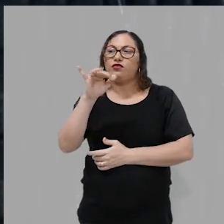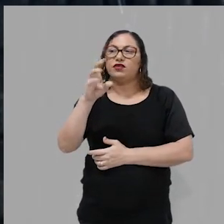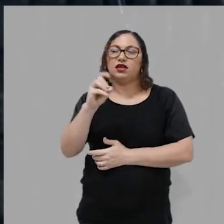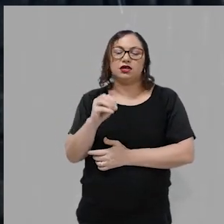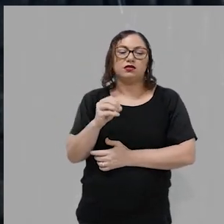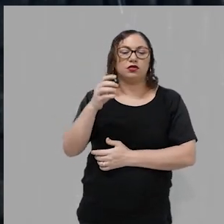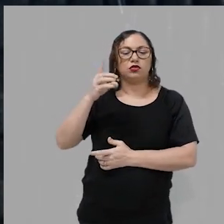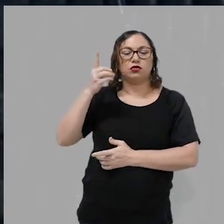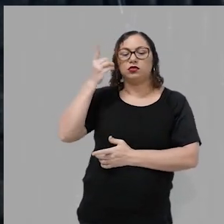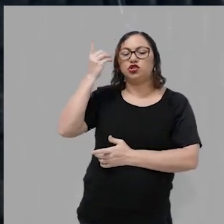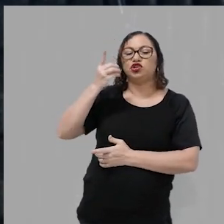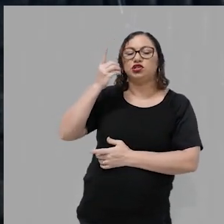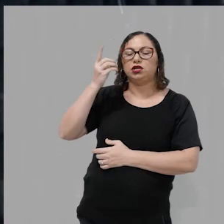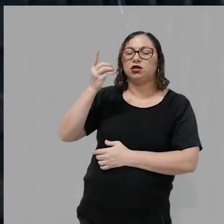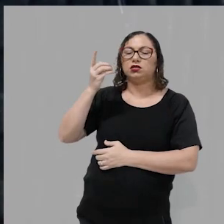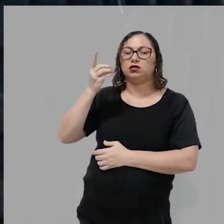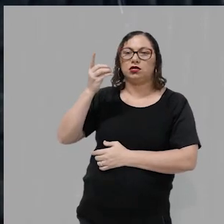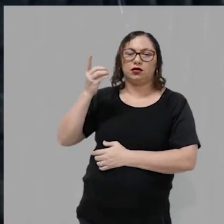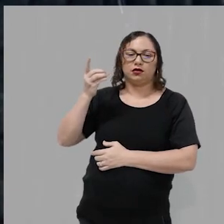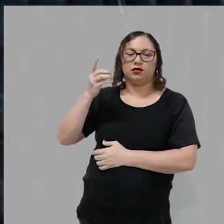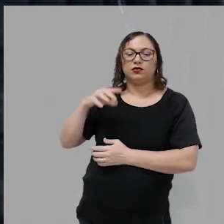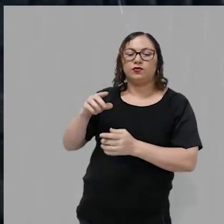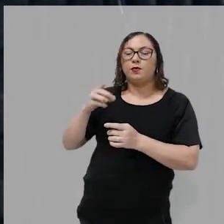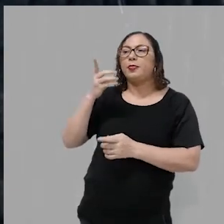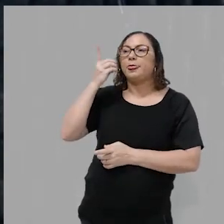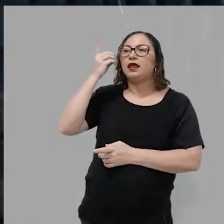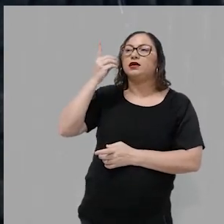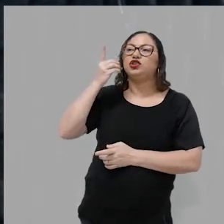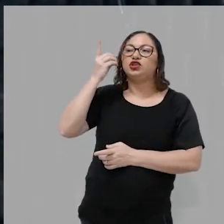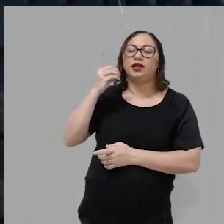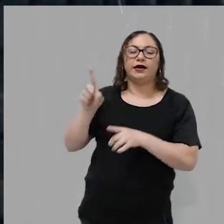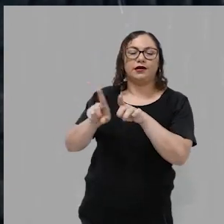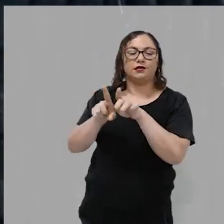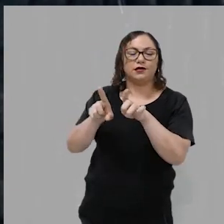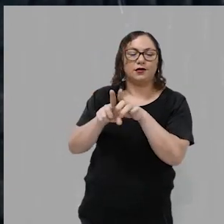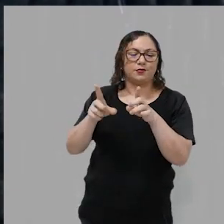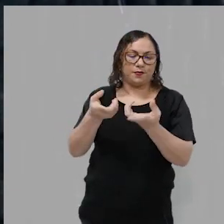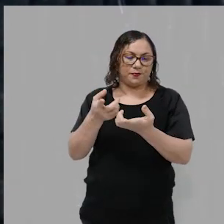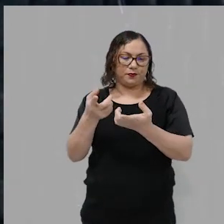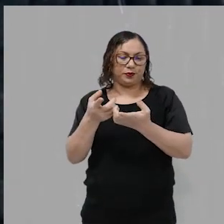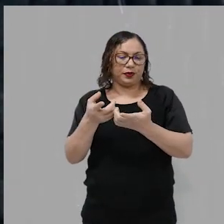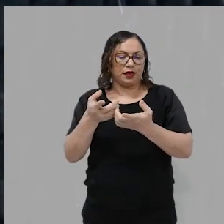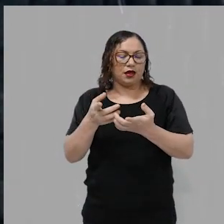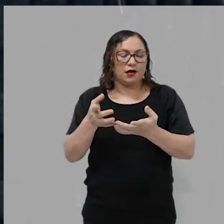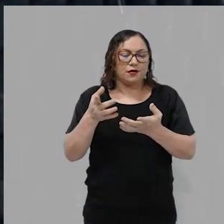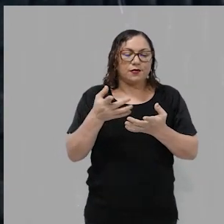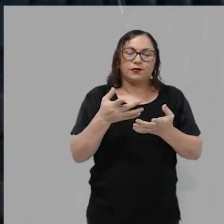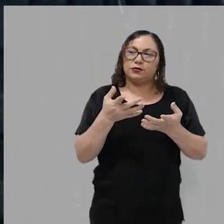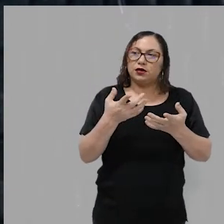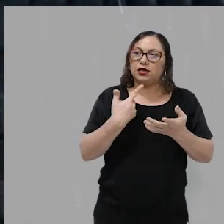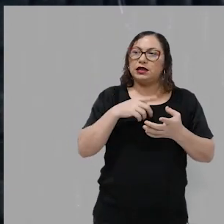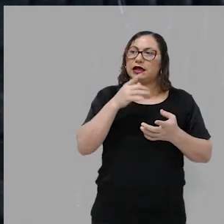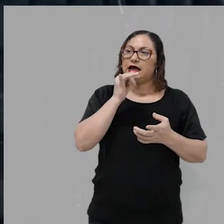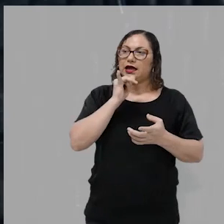Então, foi uma primeira faculdade. Mas, professor, por que eles fizeram faculdade? Porque tinha muita gente para estudar e não tinha escola. Então, vou juntar o útil ao agradável,